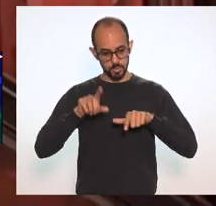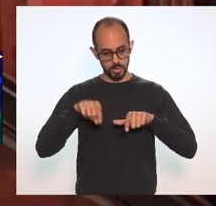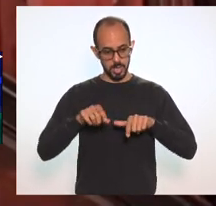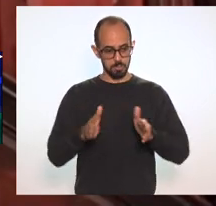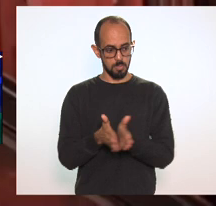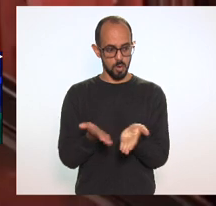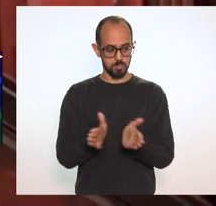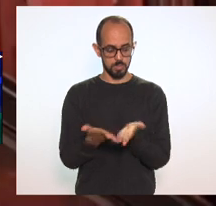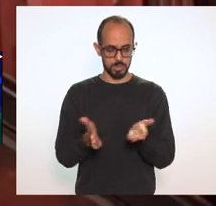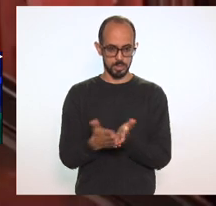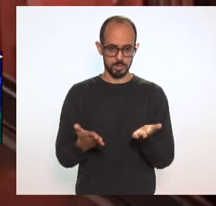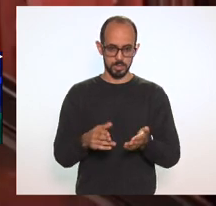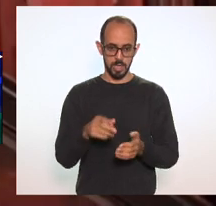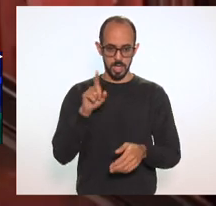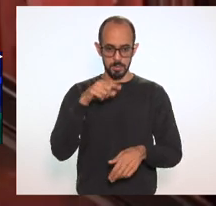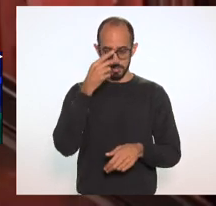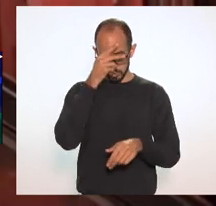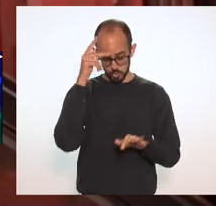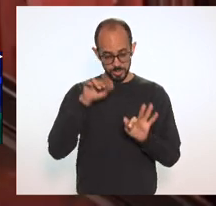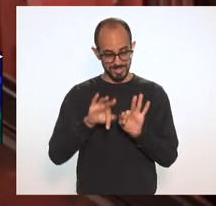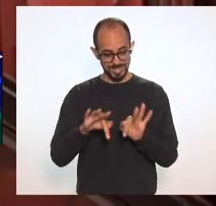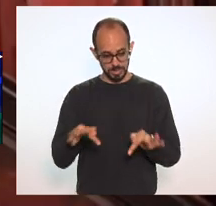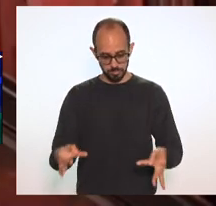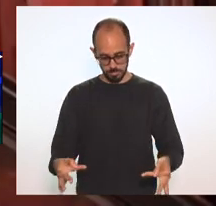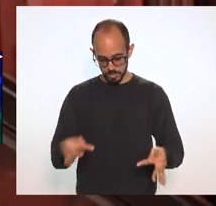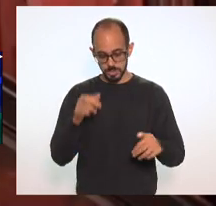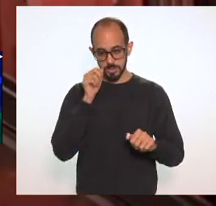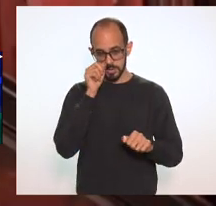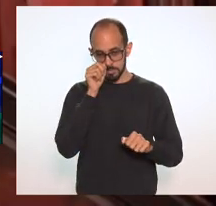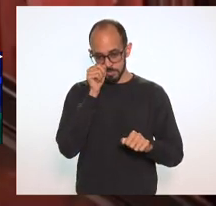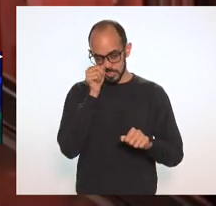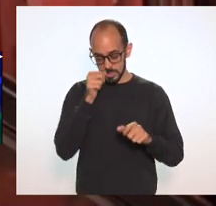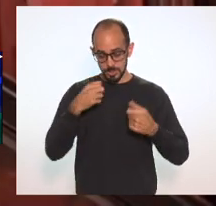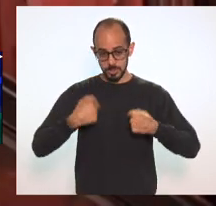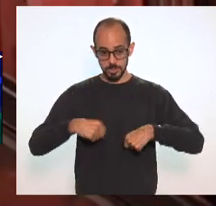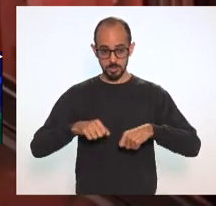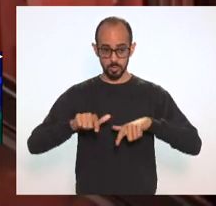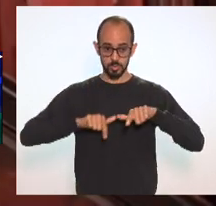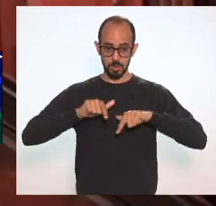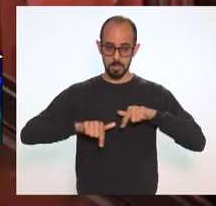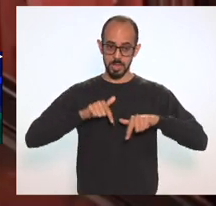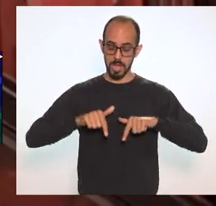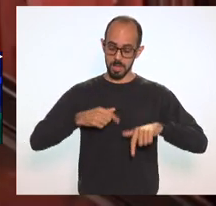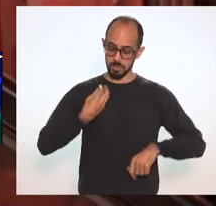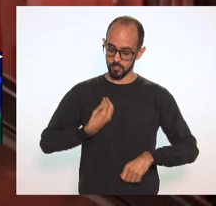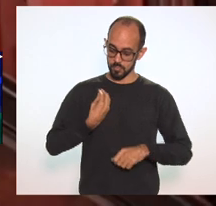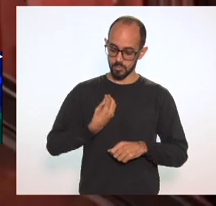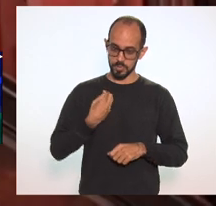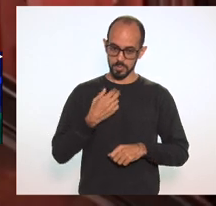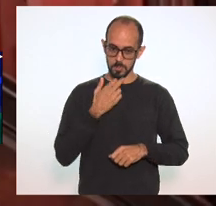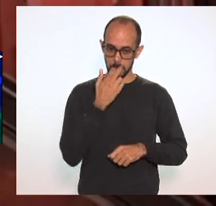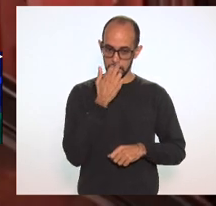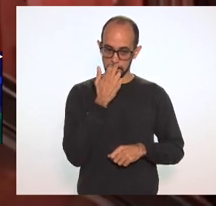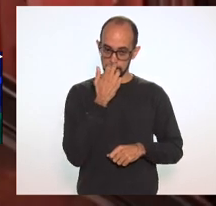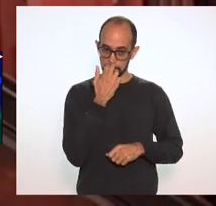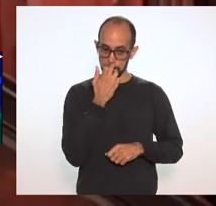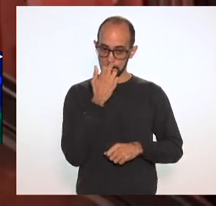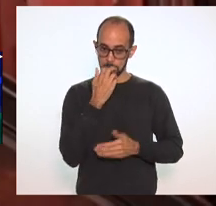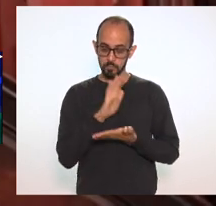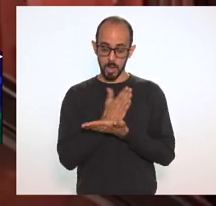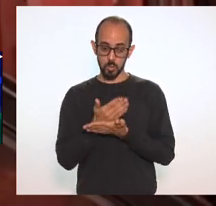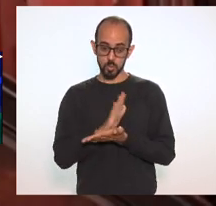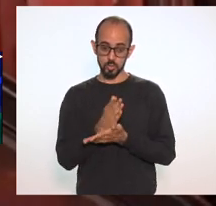população São pessoas simples tem uma presidente que precisam trabalhar para sobreviver tem gente que tá vendendo